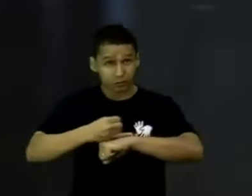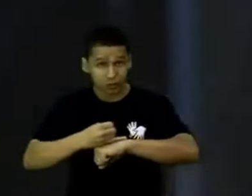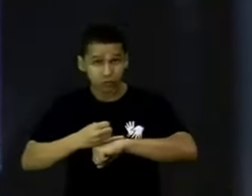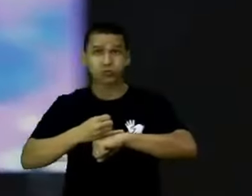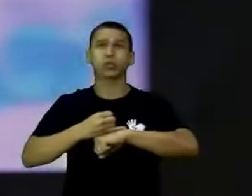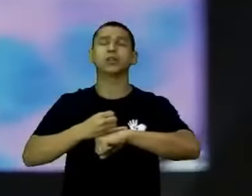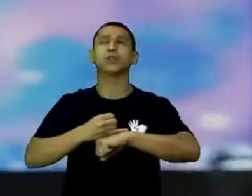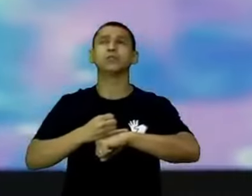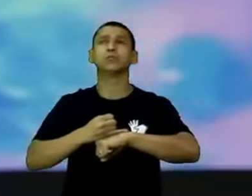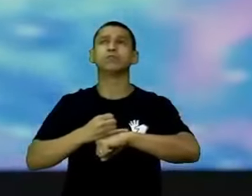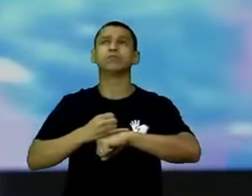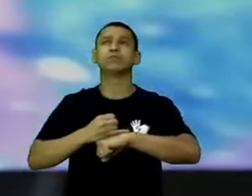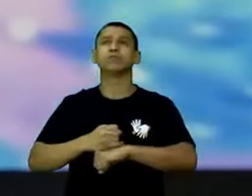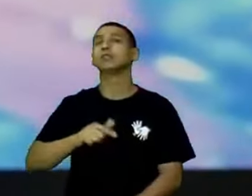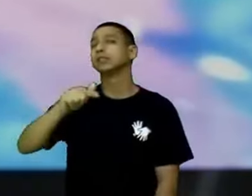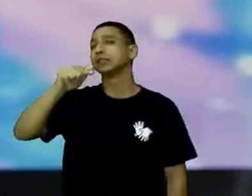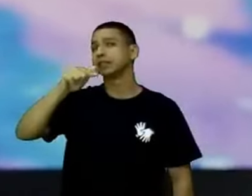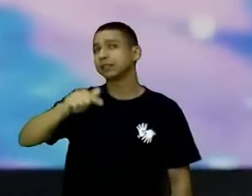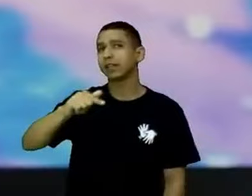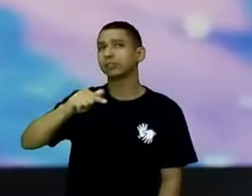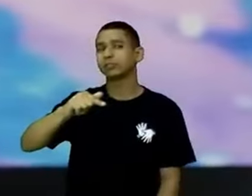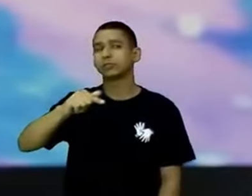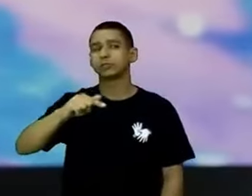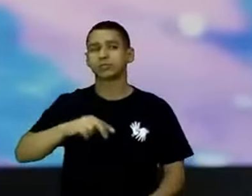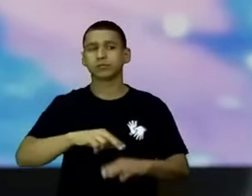chega alguém e fala, oi seu Naamã.